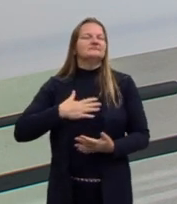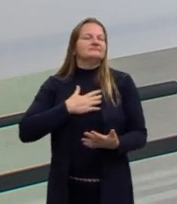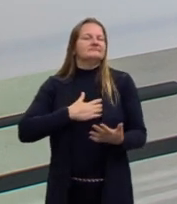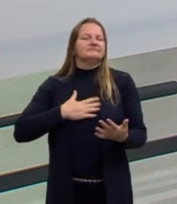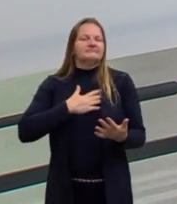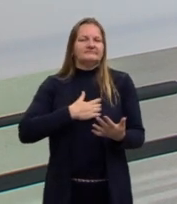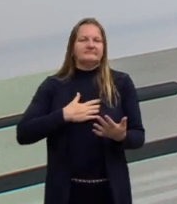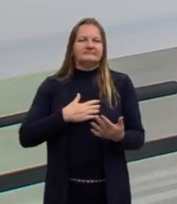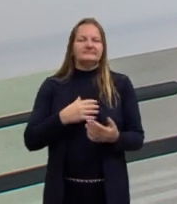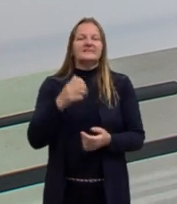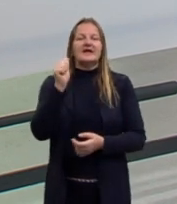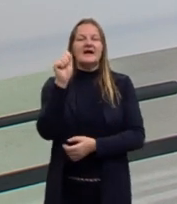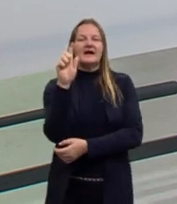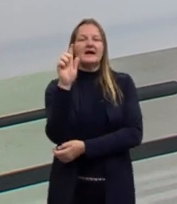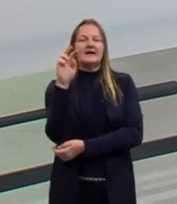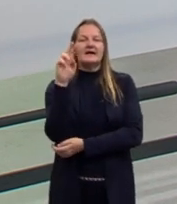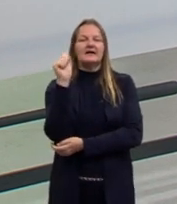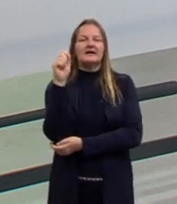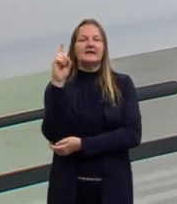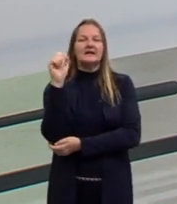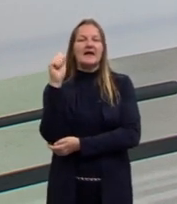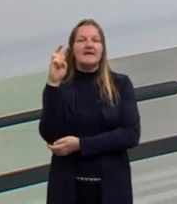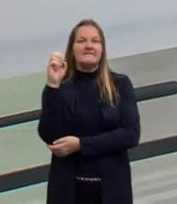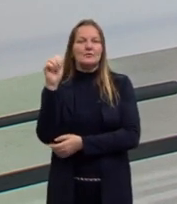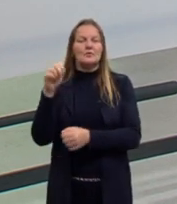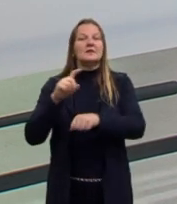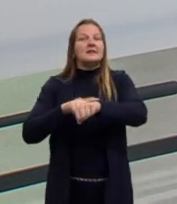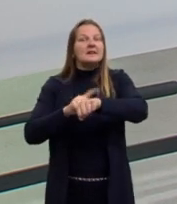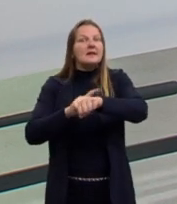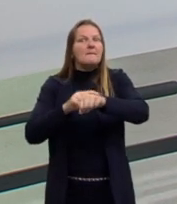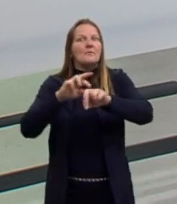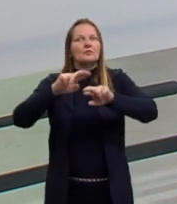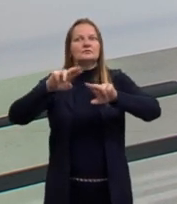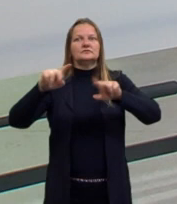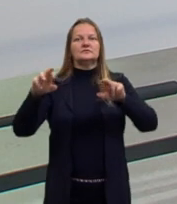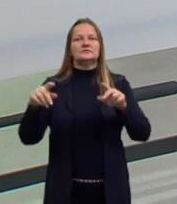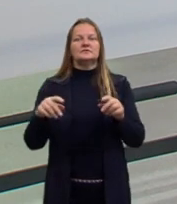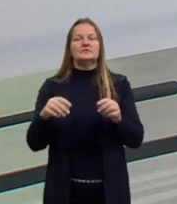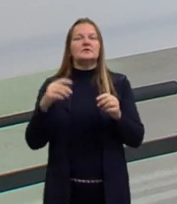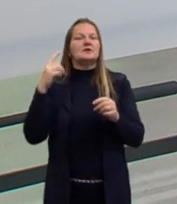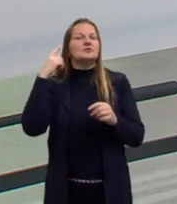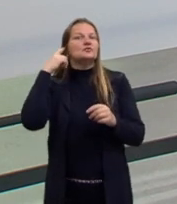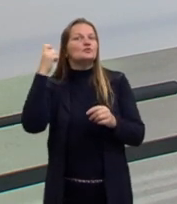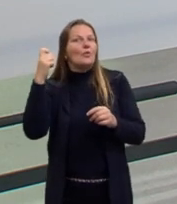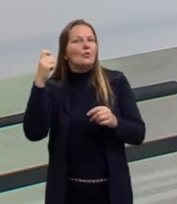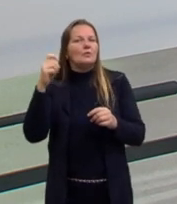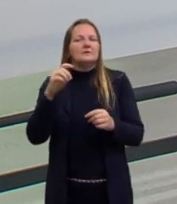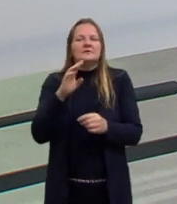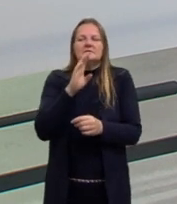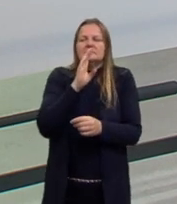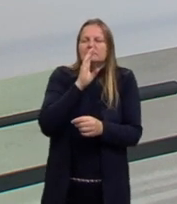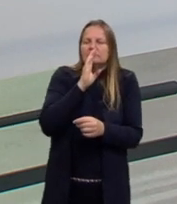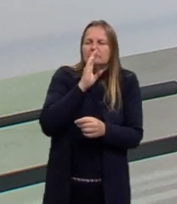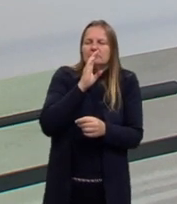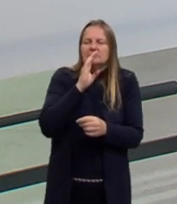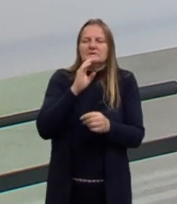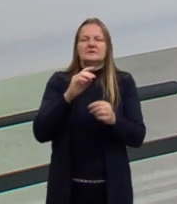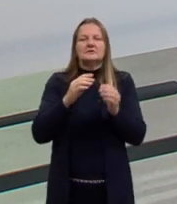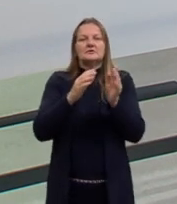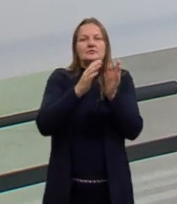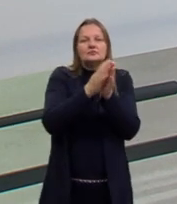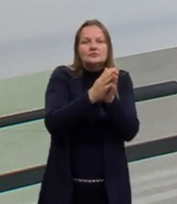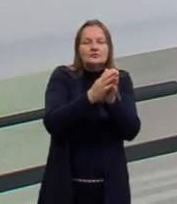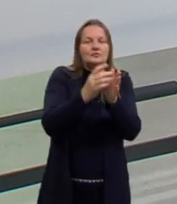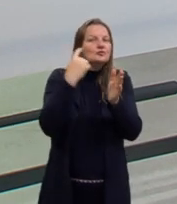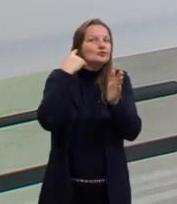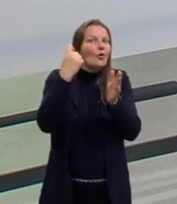ser uma organização temporal de sons e silêncios ou seja num tempo determinado